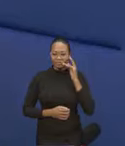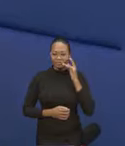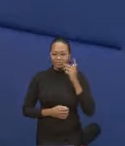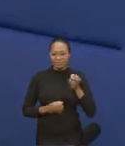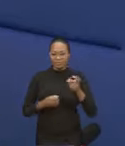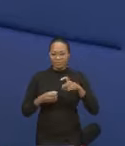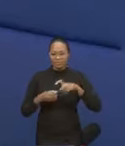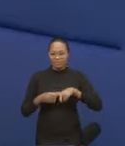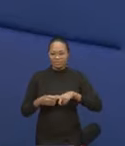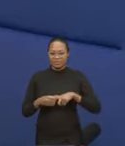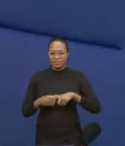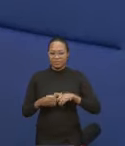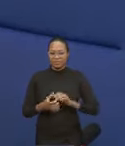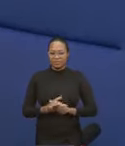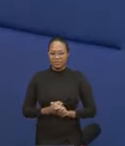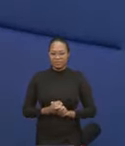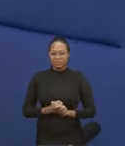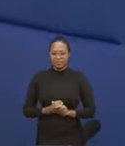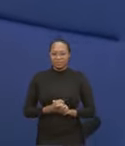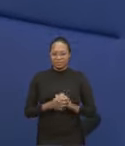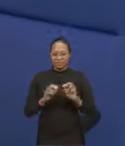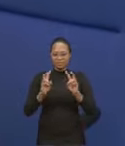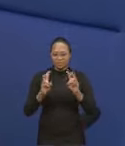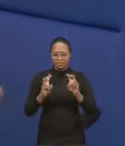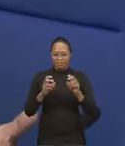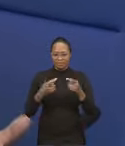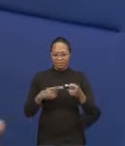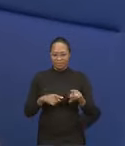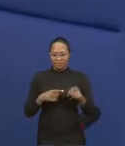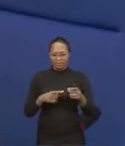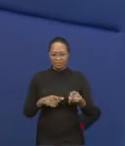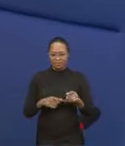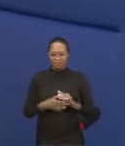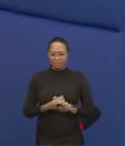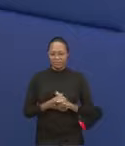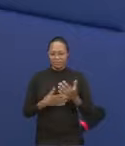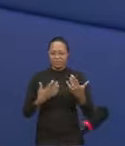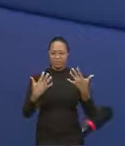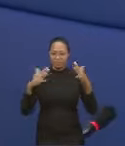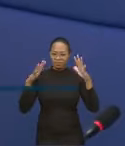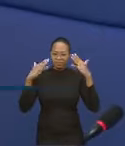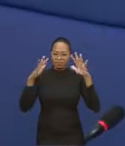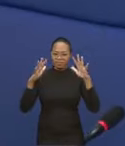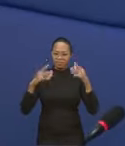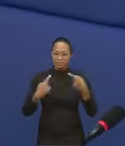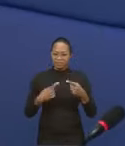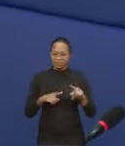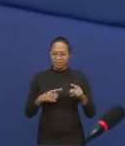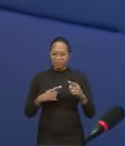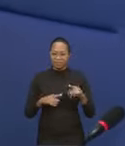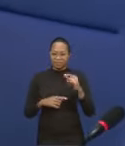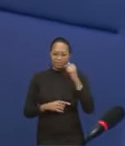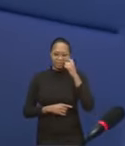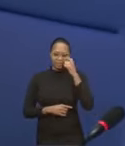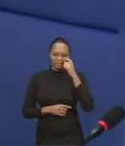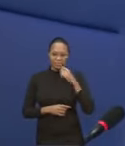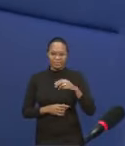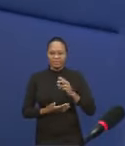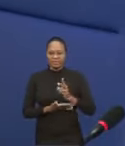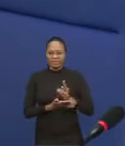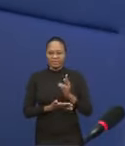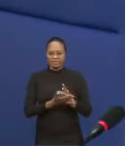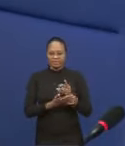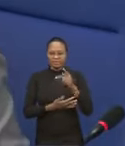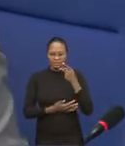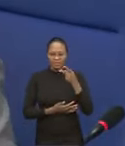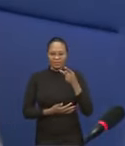pouco da sua provocação, e parabéns pela provocação. Eu sempre digo que a